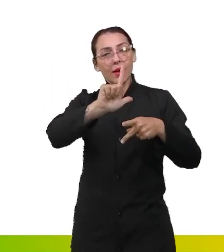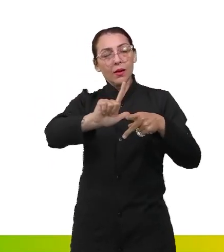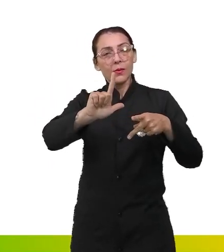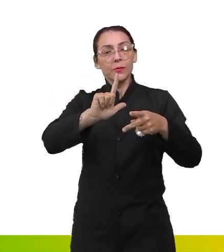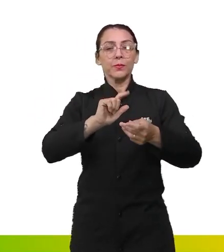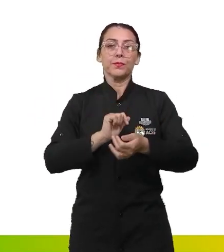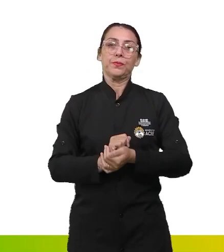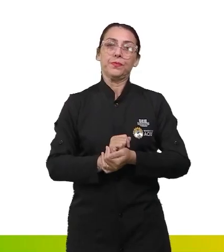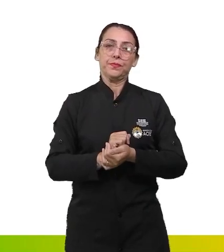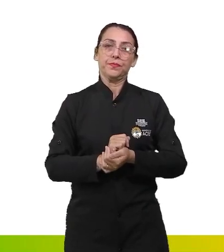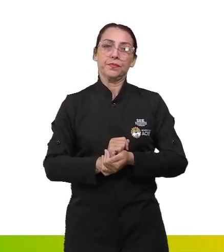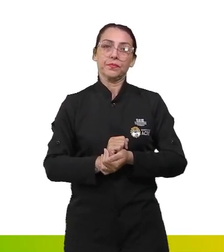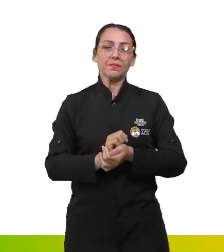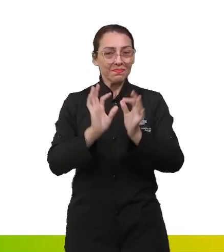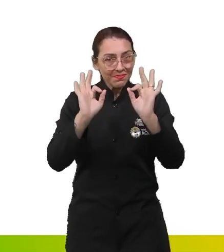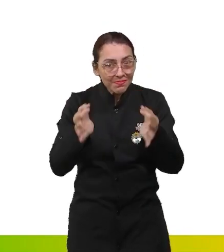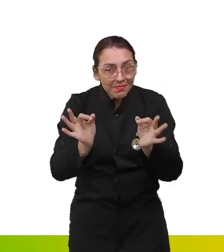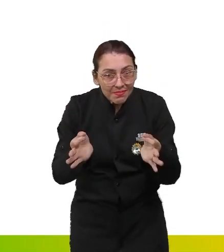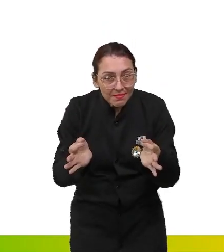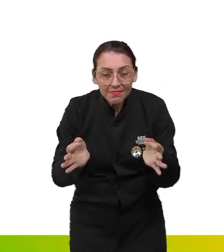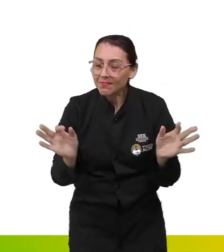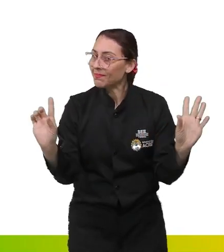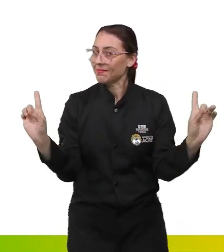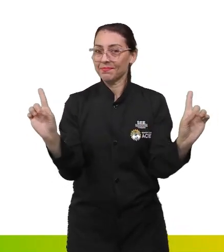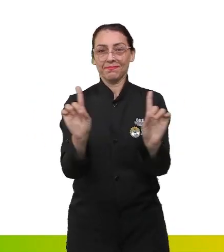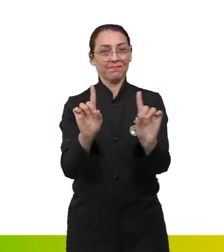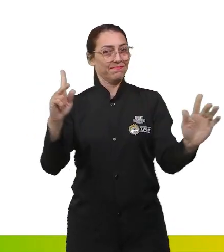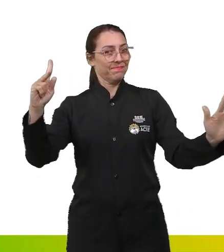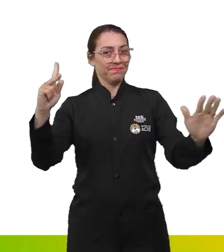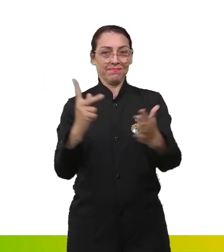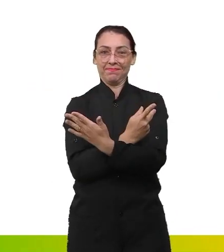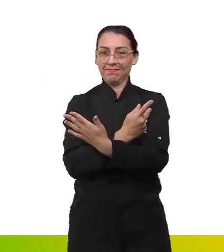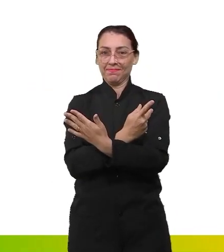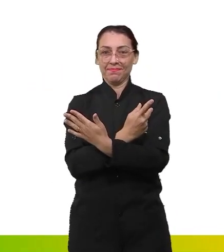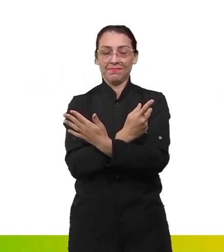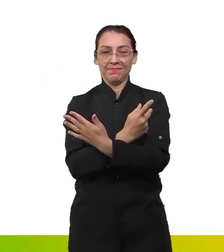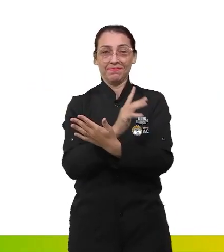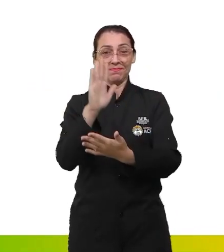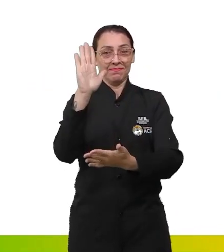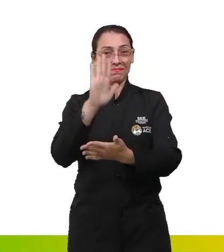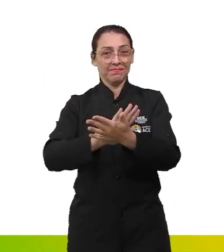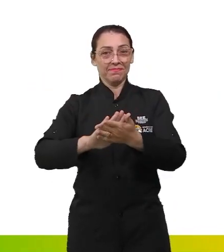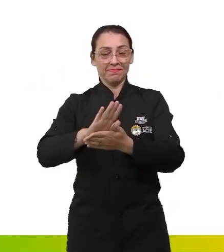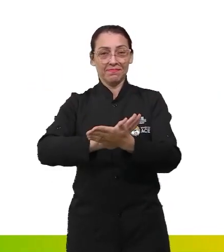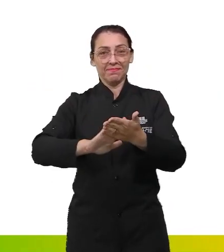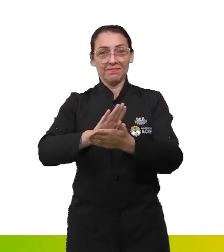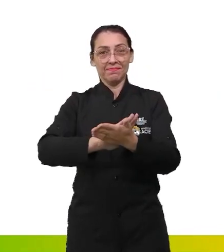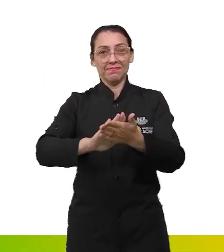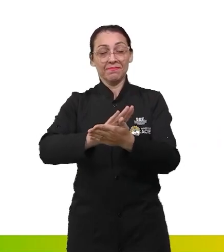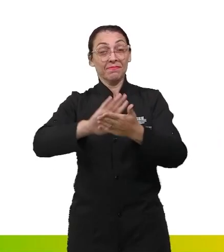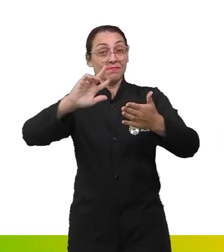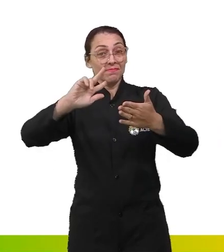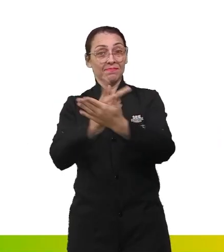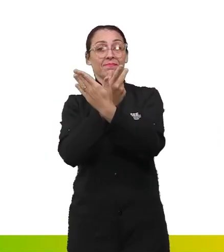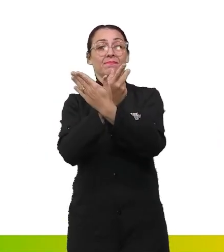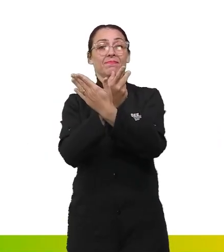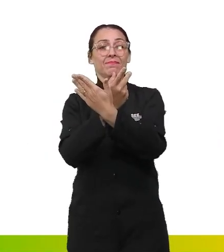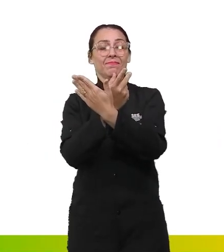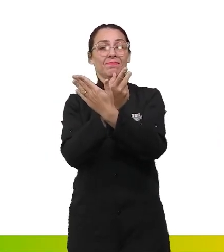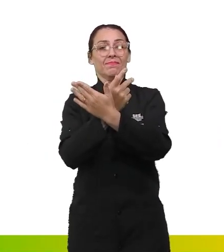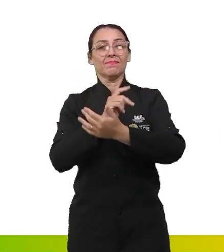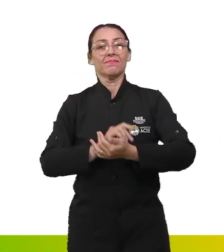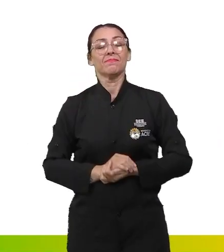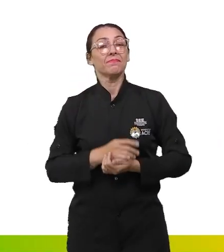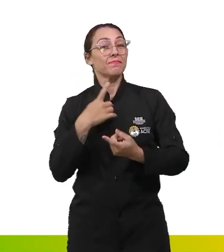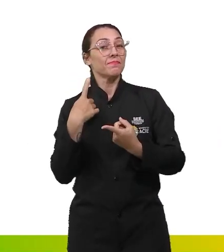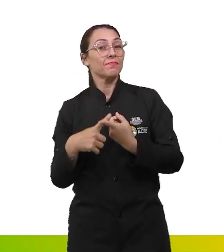caminhar. Acertei, né, professor? Negativo. Acertou nada. Isso aqui é um equívoco, galera. Tá bom?